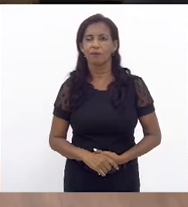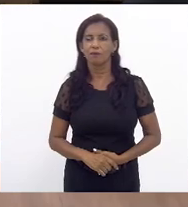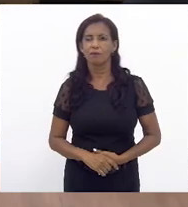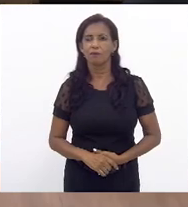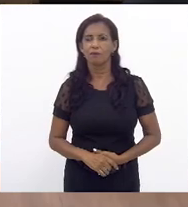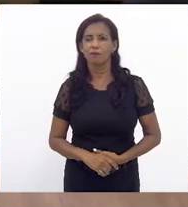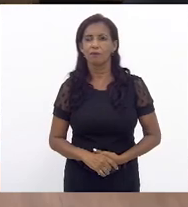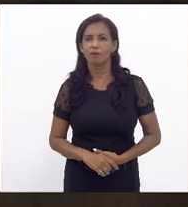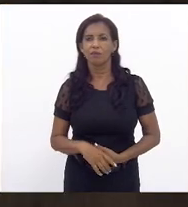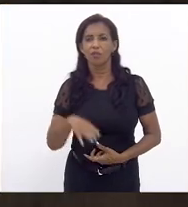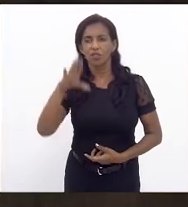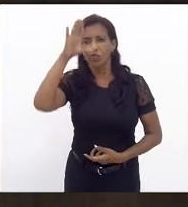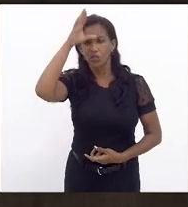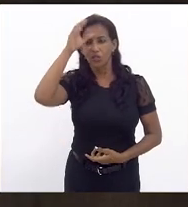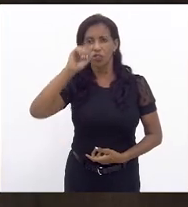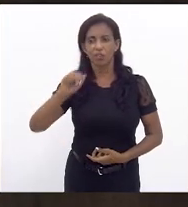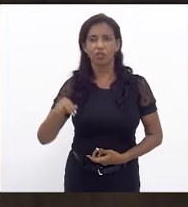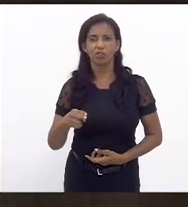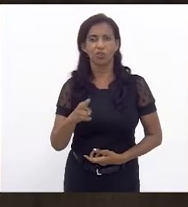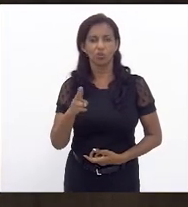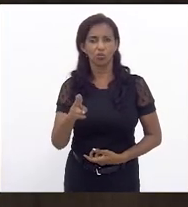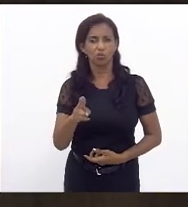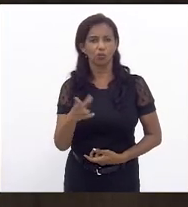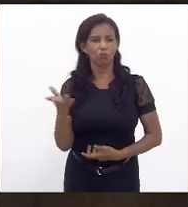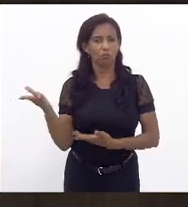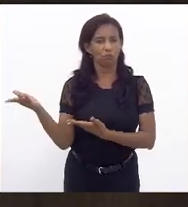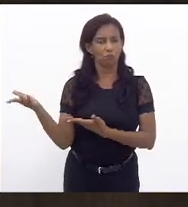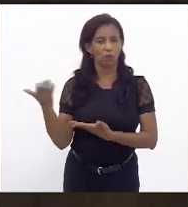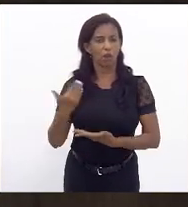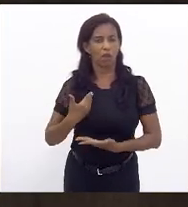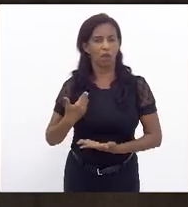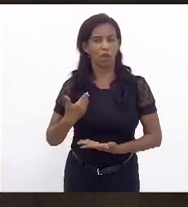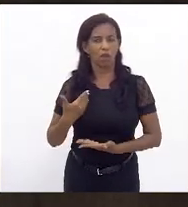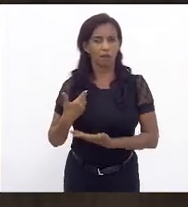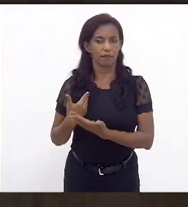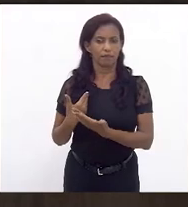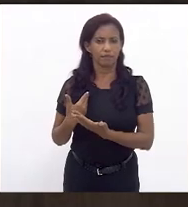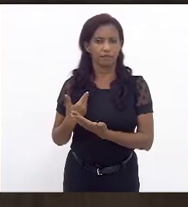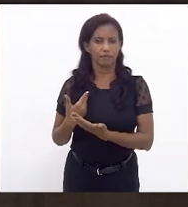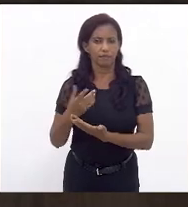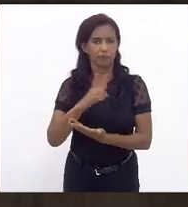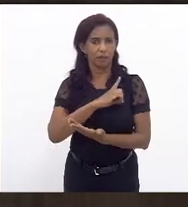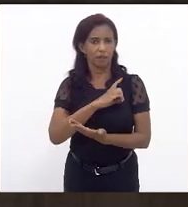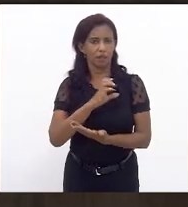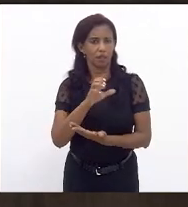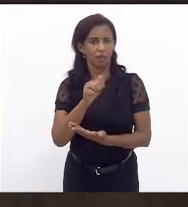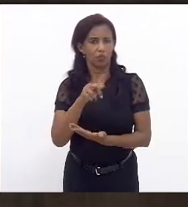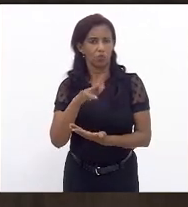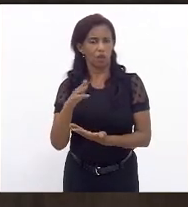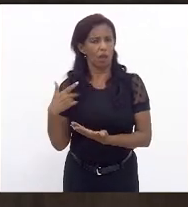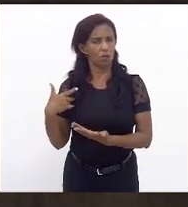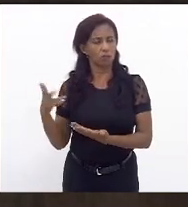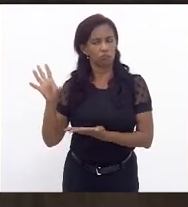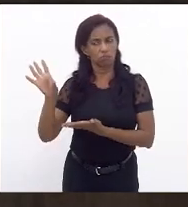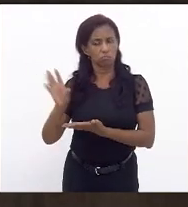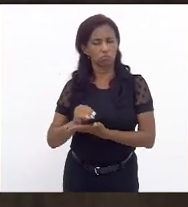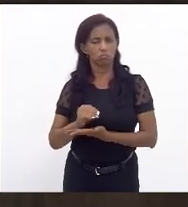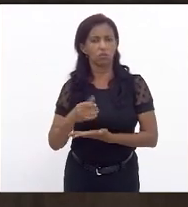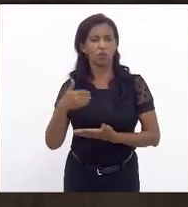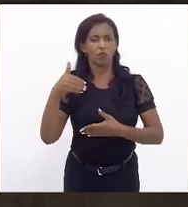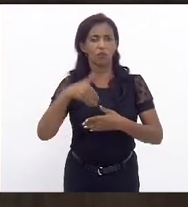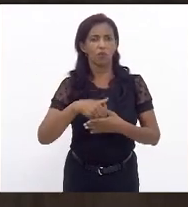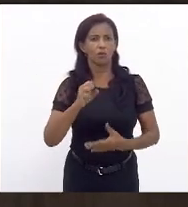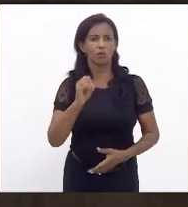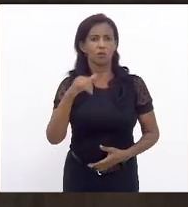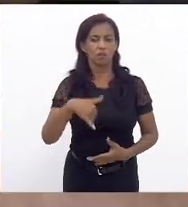Excelentíssima deputada Tiaju, faço das palavras do nosso colega deputado delegado Carlos Augusto as minhas e o meu voto é